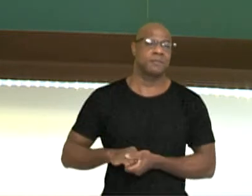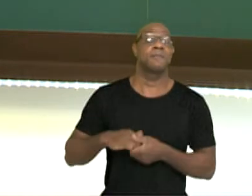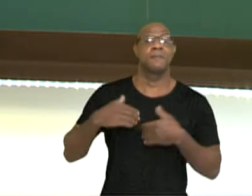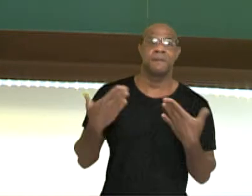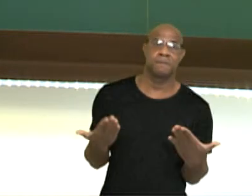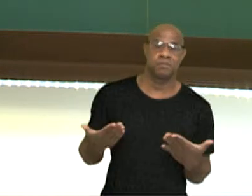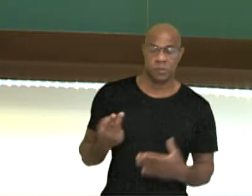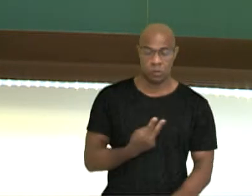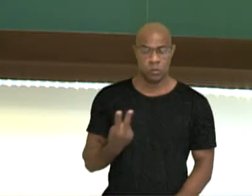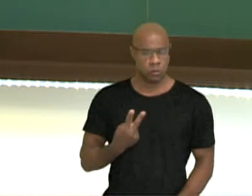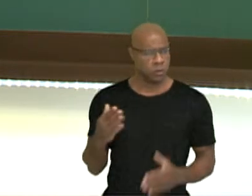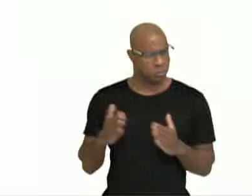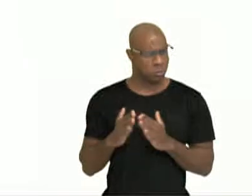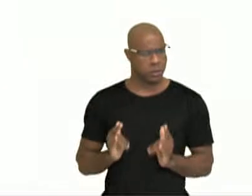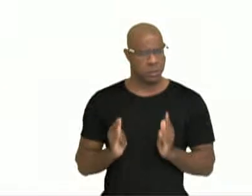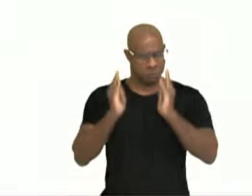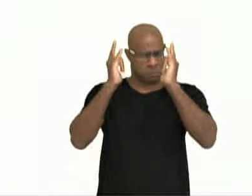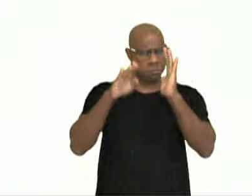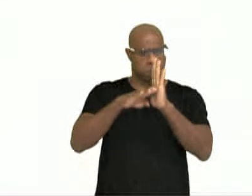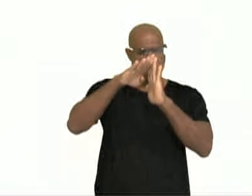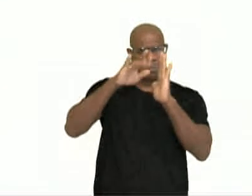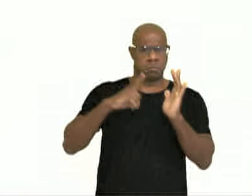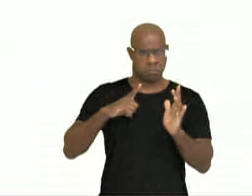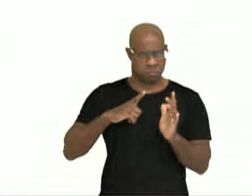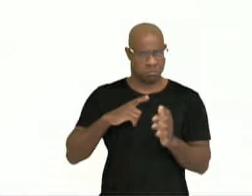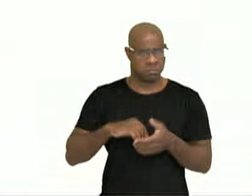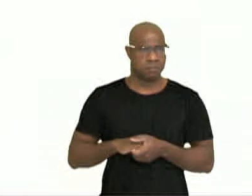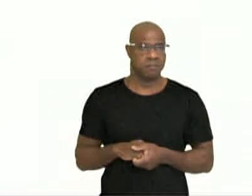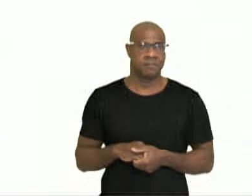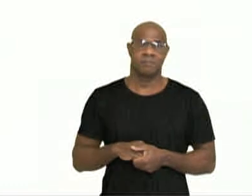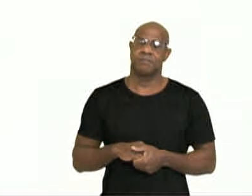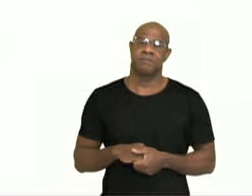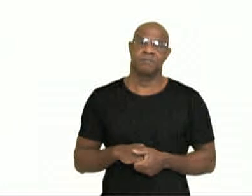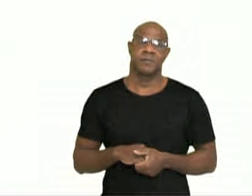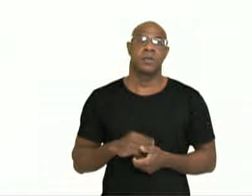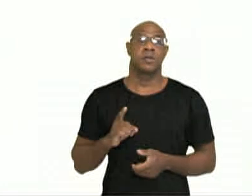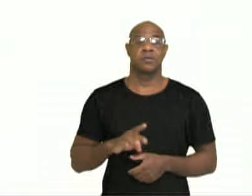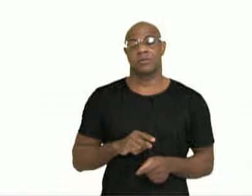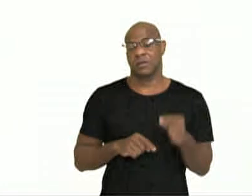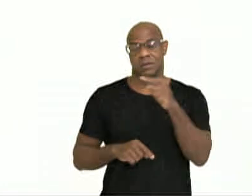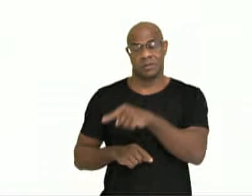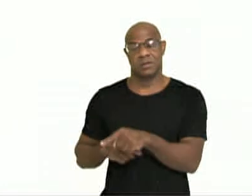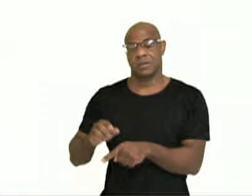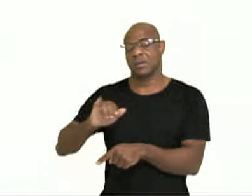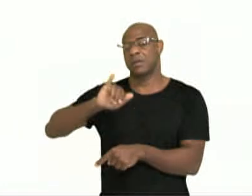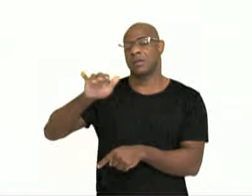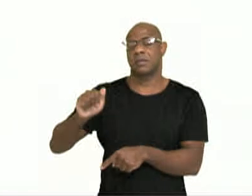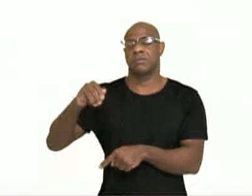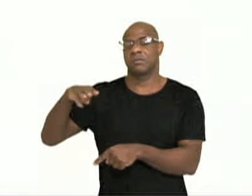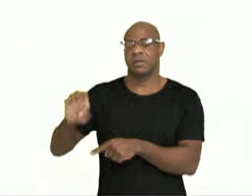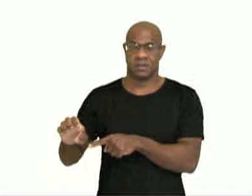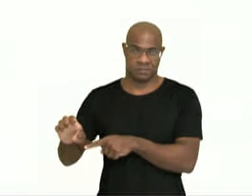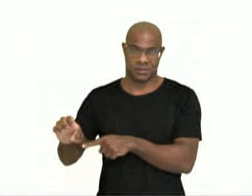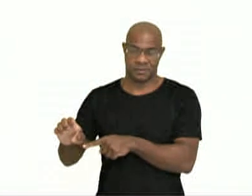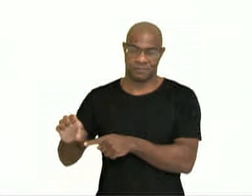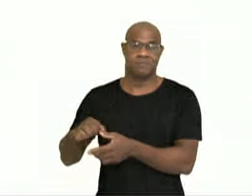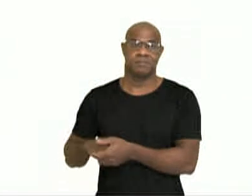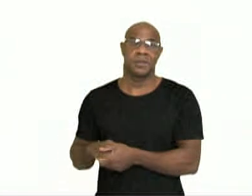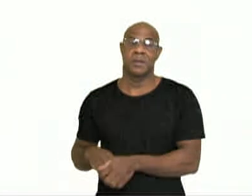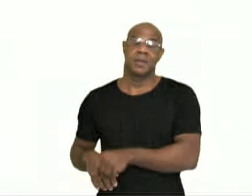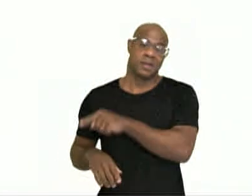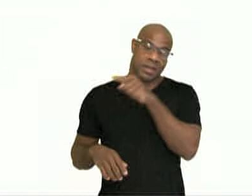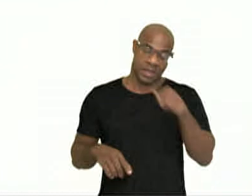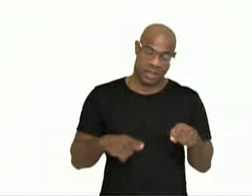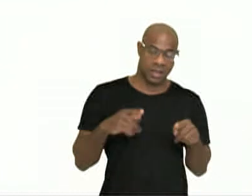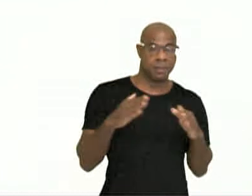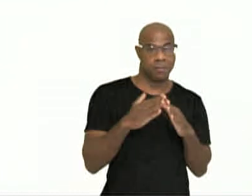dois moram em apartamento? Essa informação só tinha no texto do Jamie. Pela imagem, a Alice mora numa casa, mas